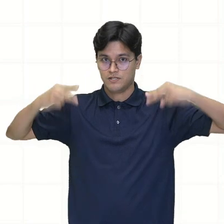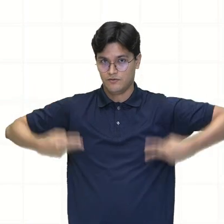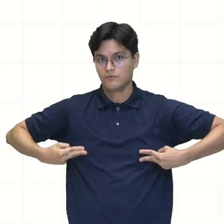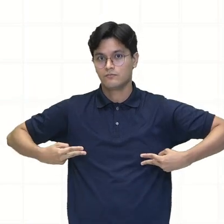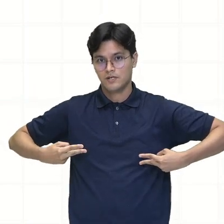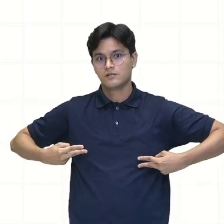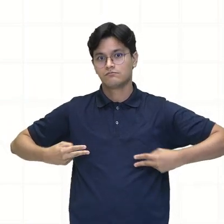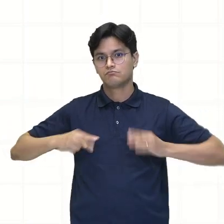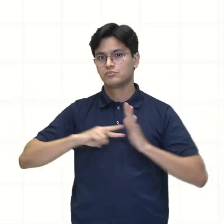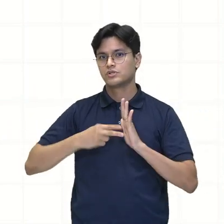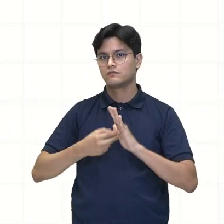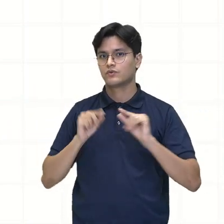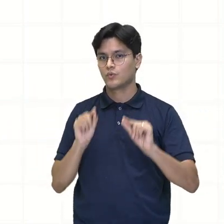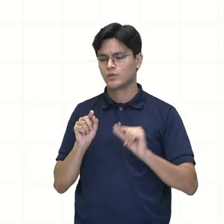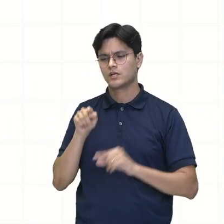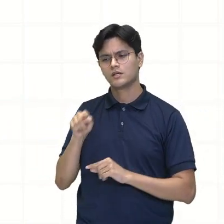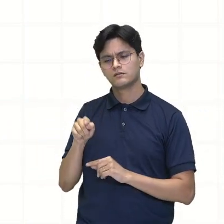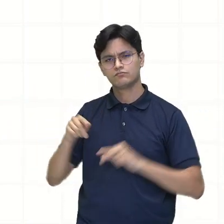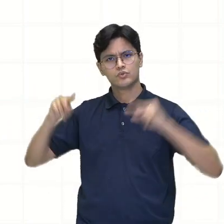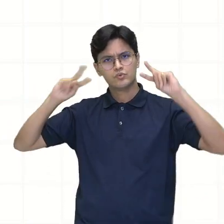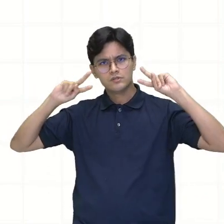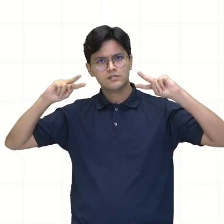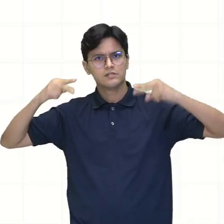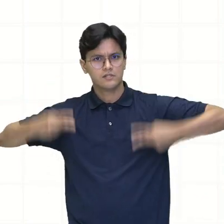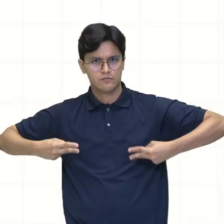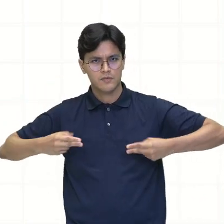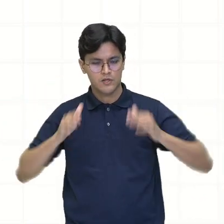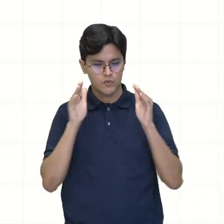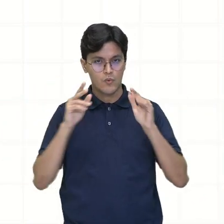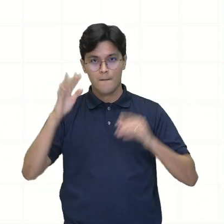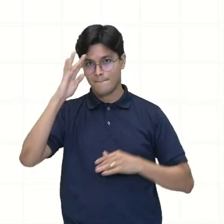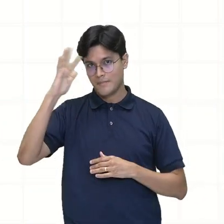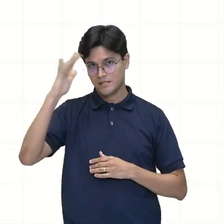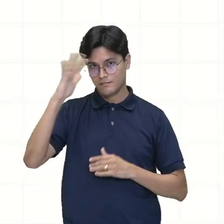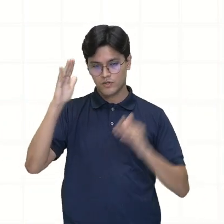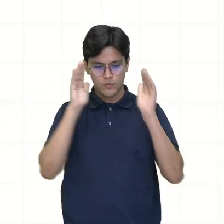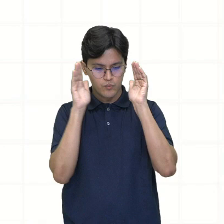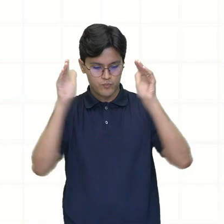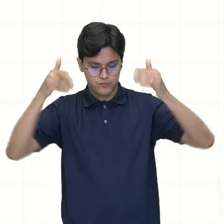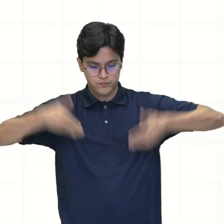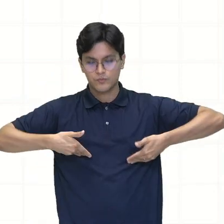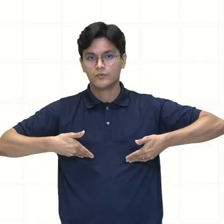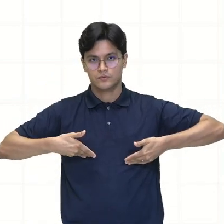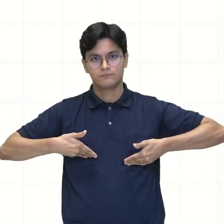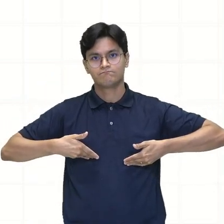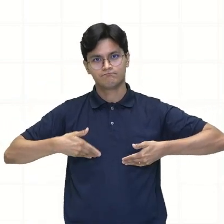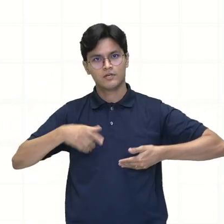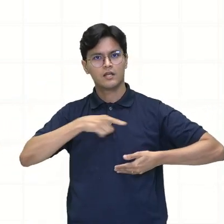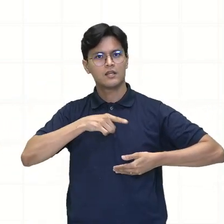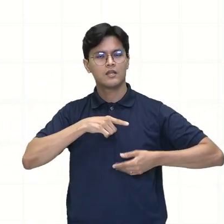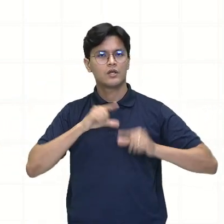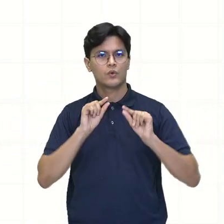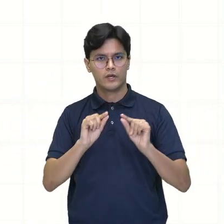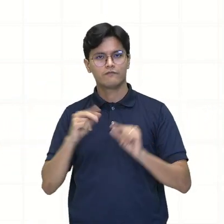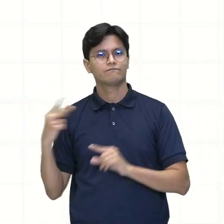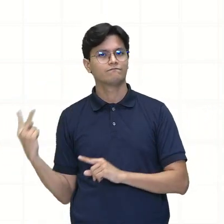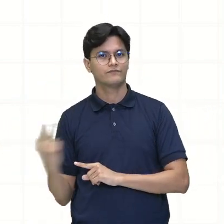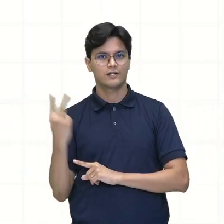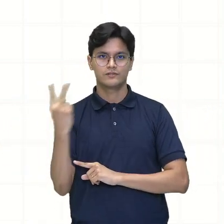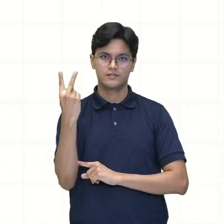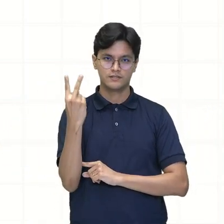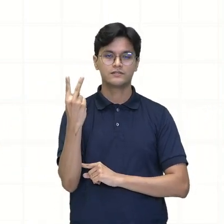de tudo, ou seja, o antropocentrismo, o pensamento antropocentrista vai estar ali sendo